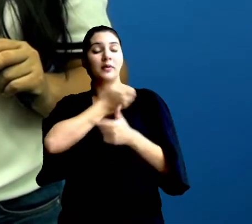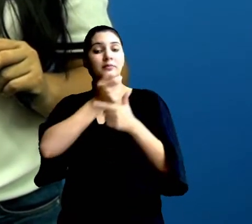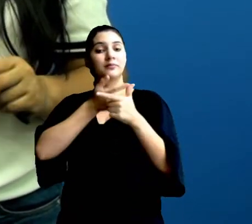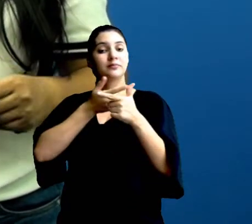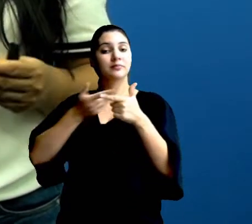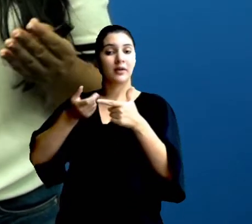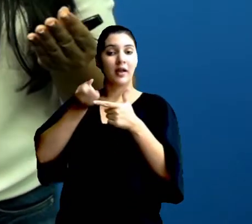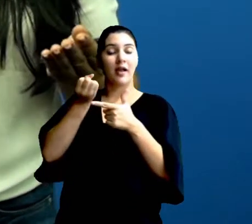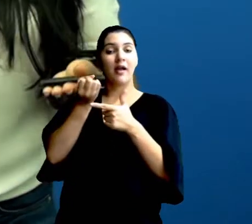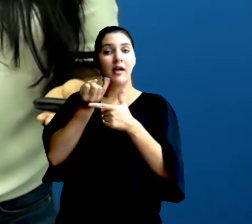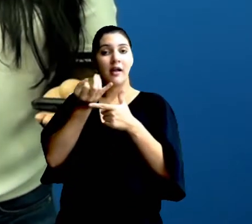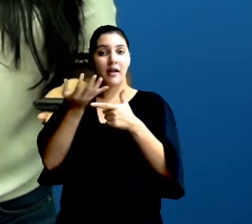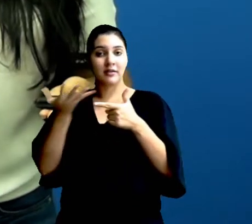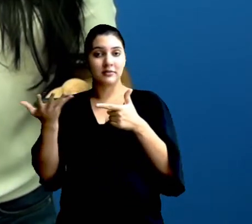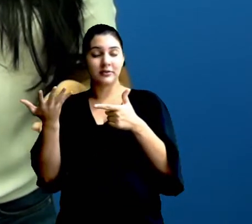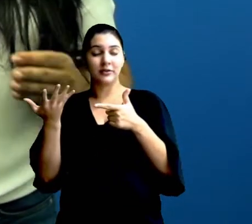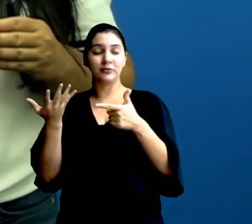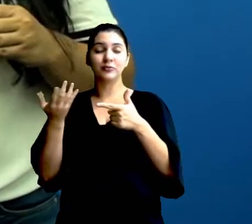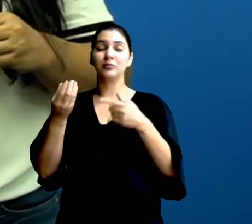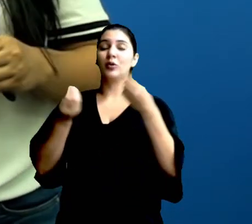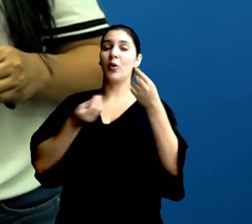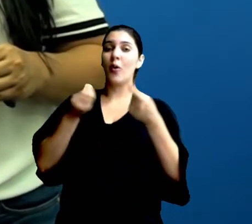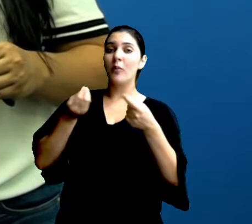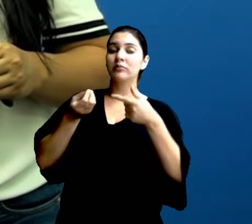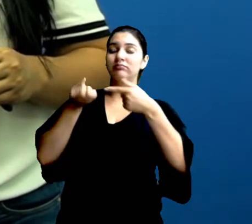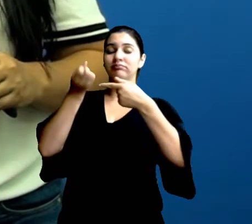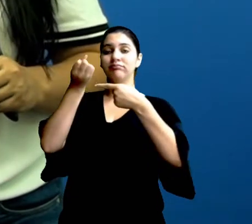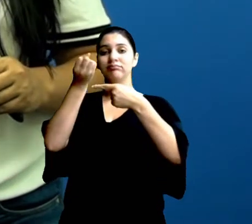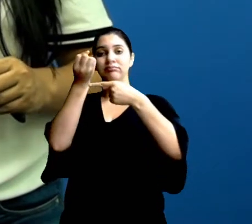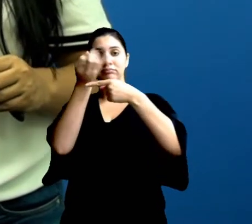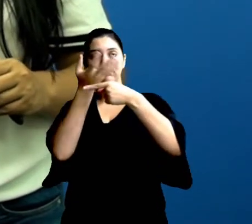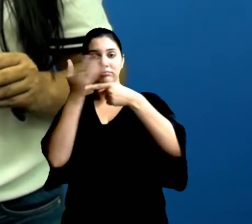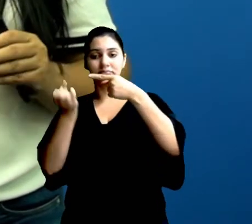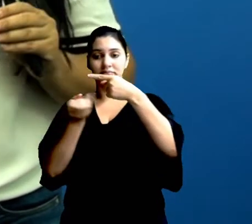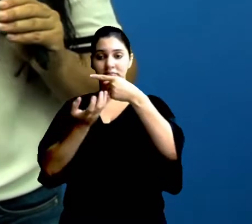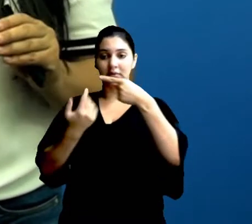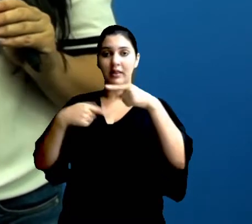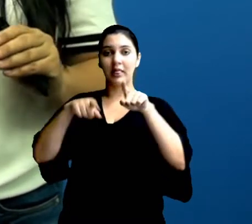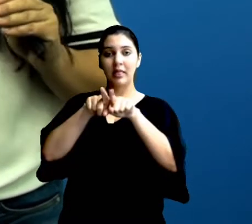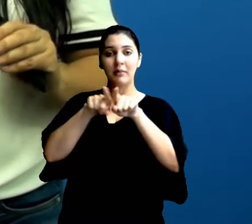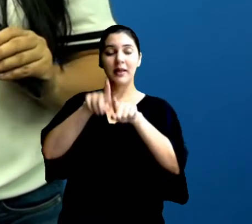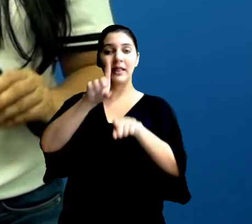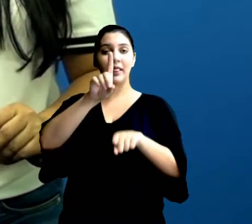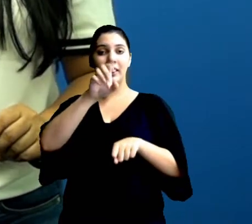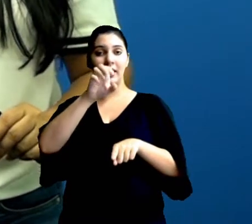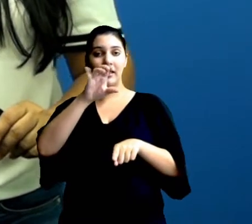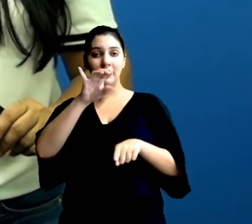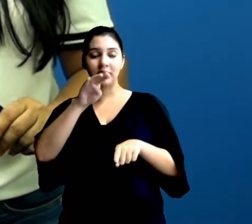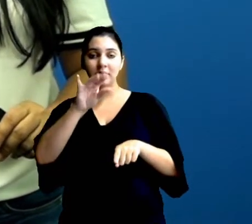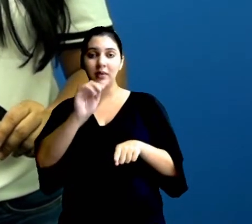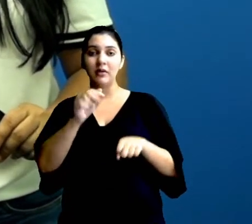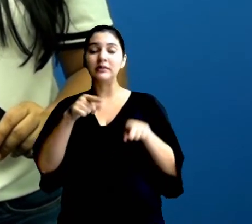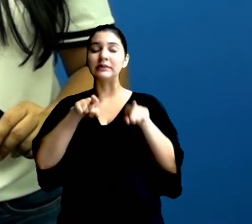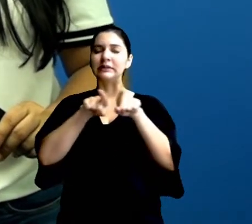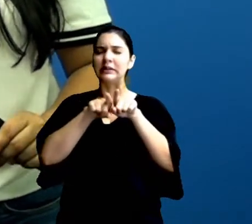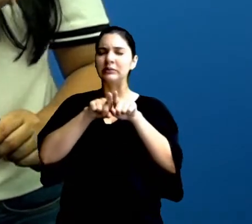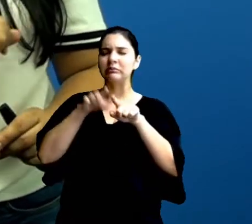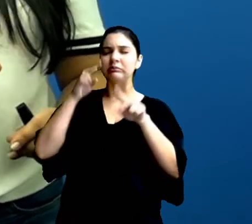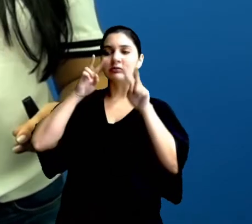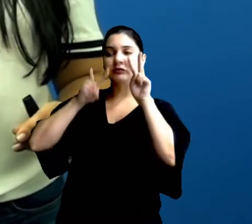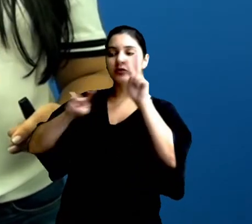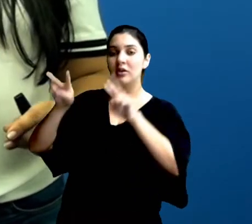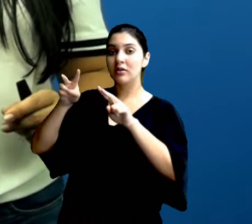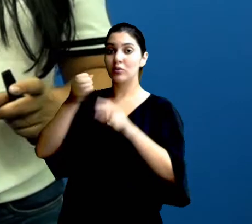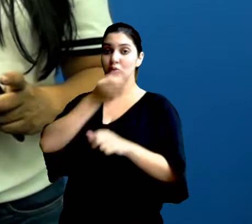na representação fracionária e na decimal, tá certo? E também nós vamos ver esses números na